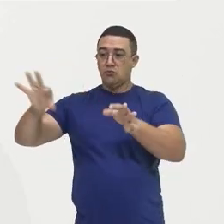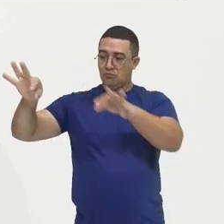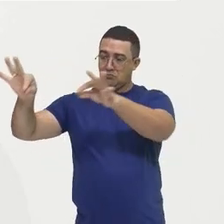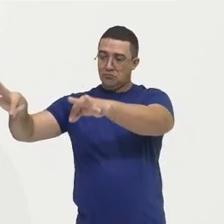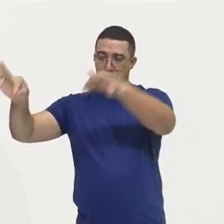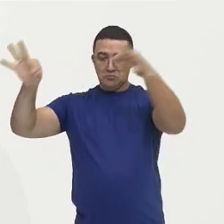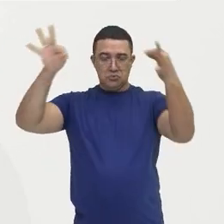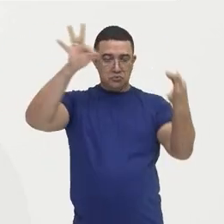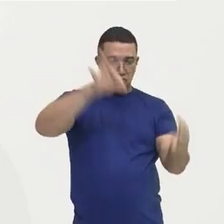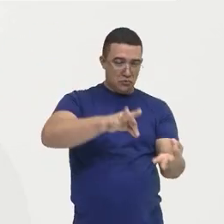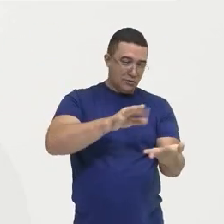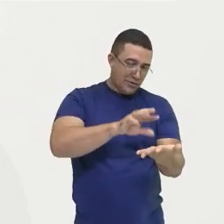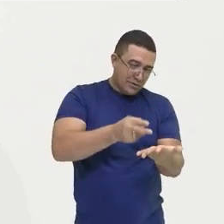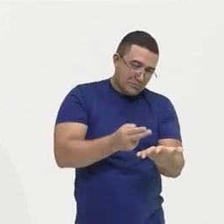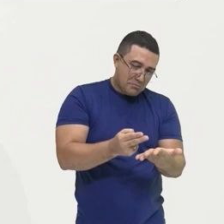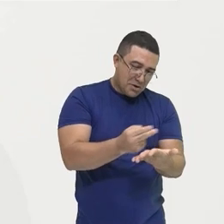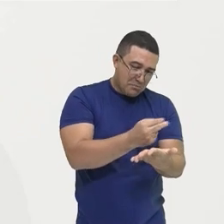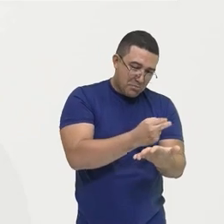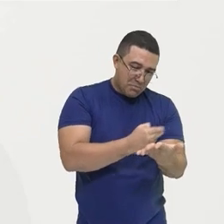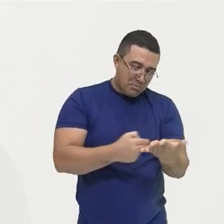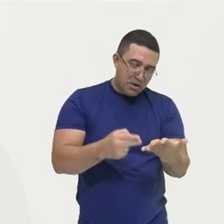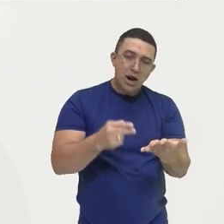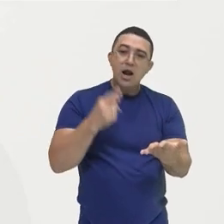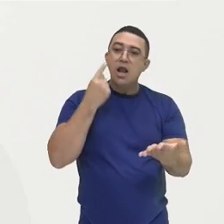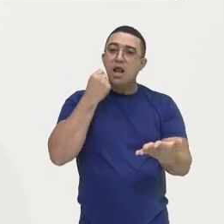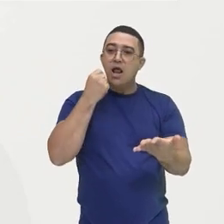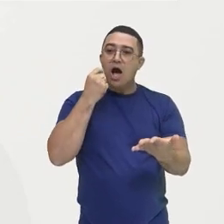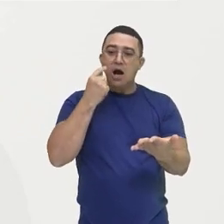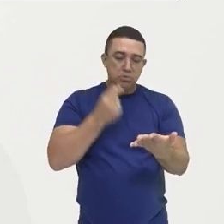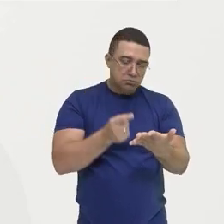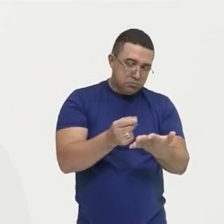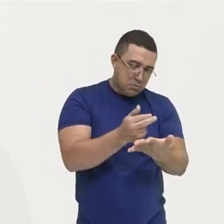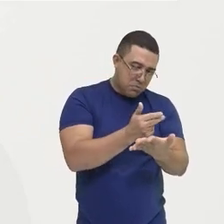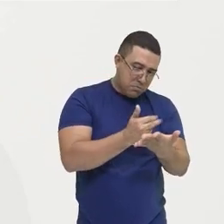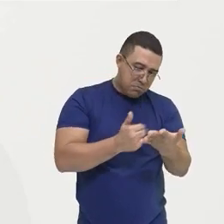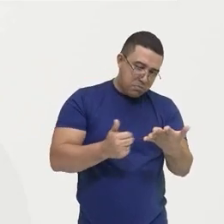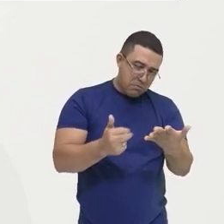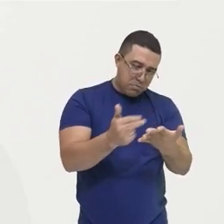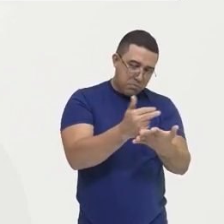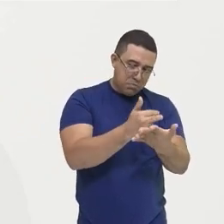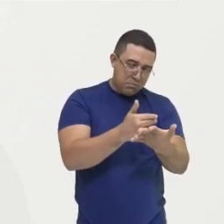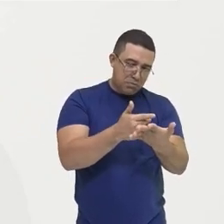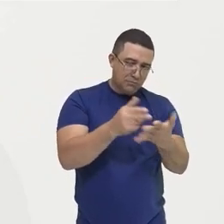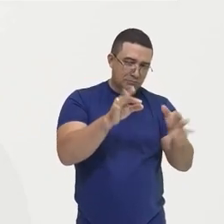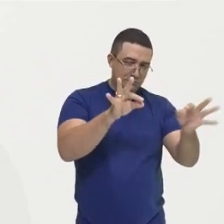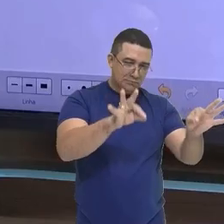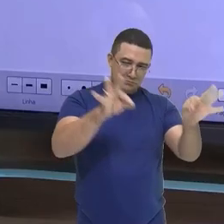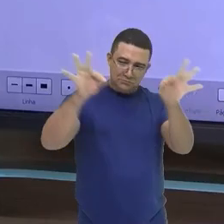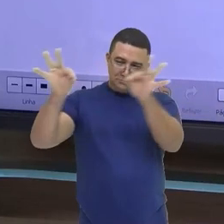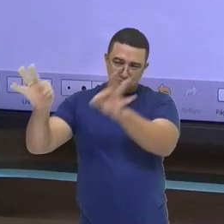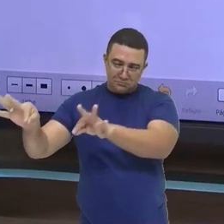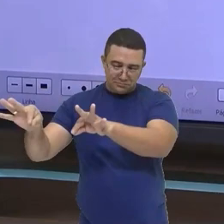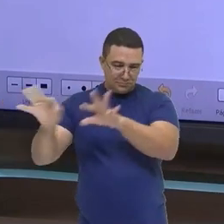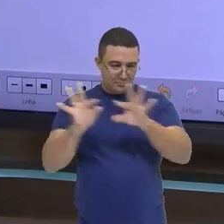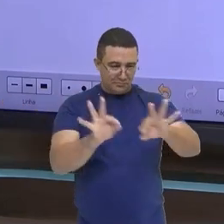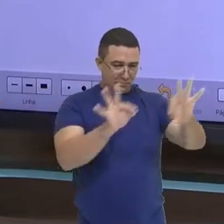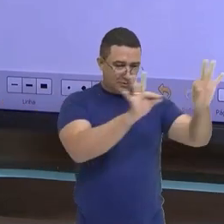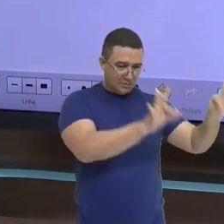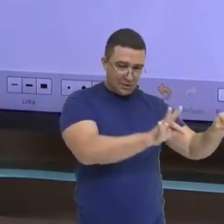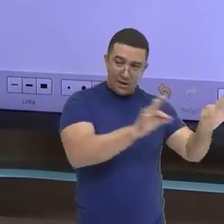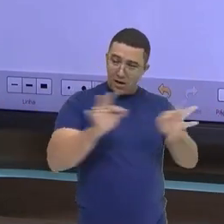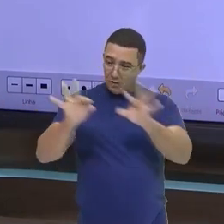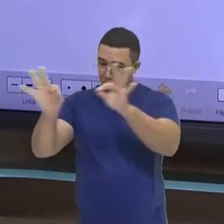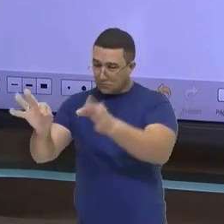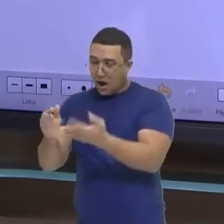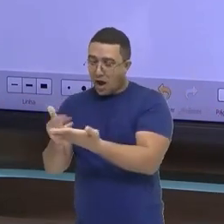todo o mapa. Aí pega o sombreamento que ficou embaixo, aí depois ele risca naquela folha em branco e aí vai pintar.